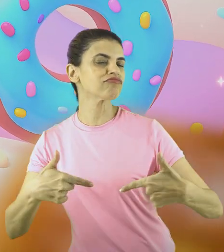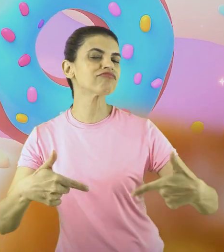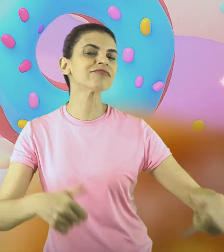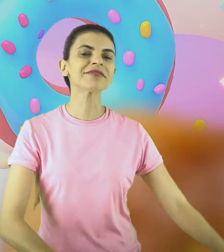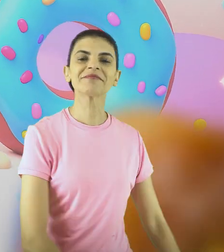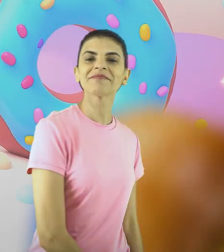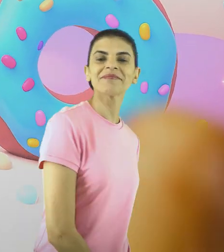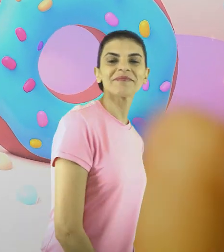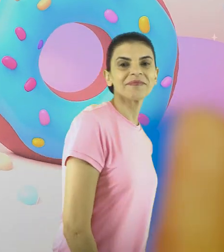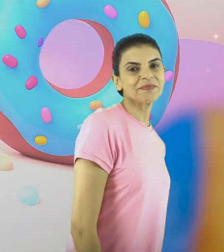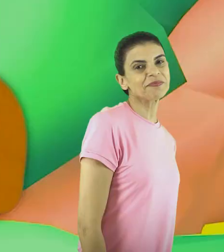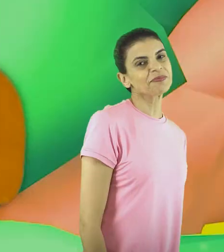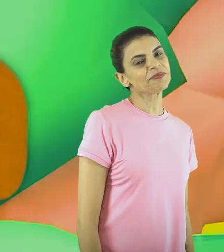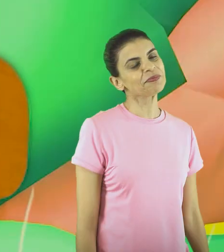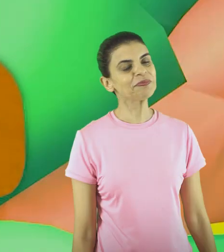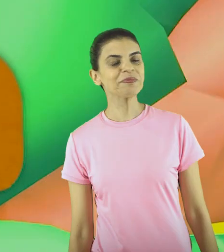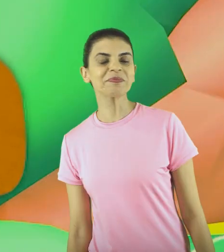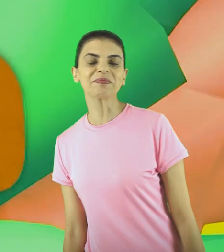capaz.